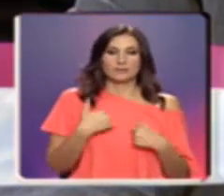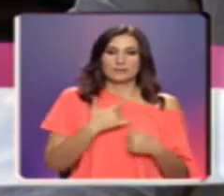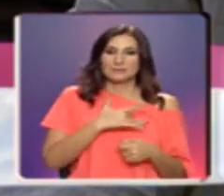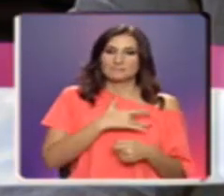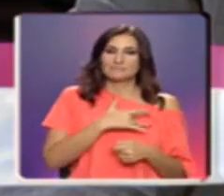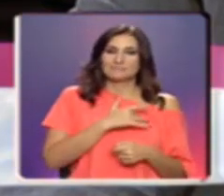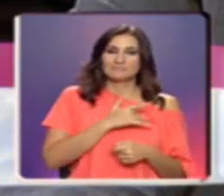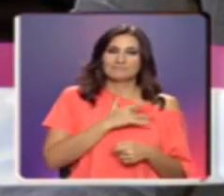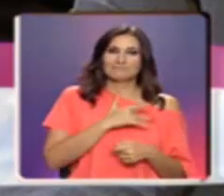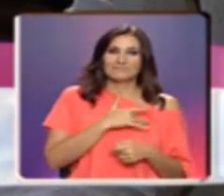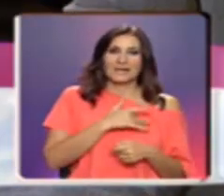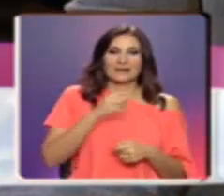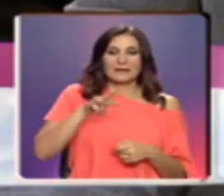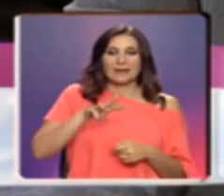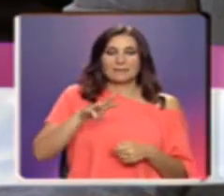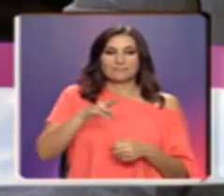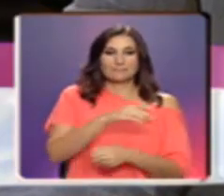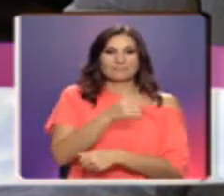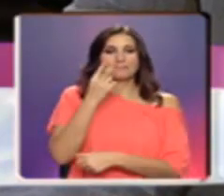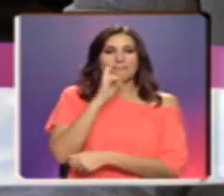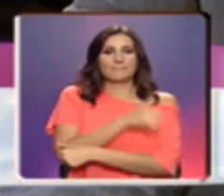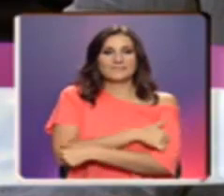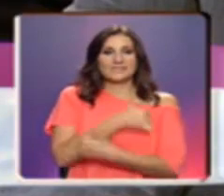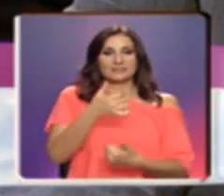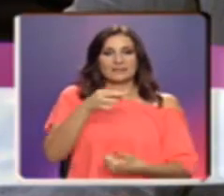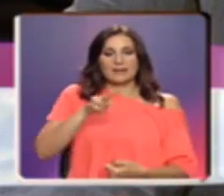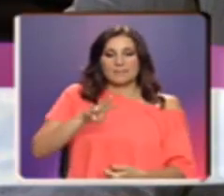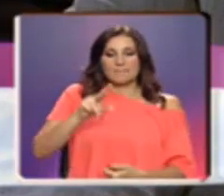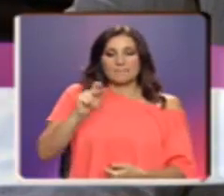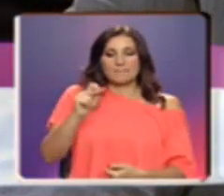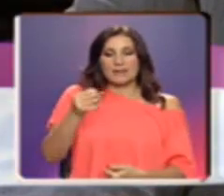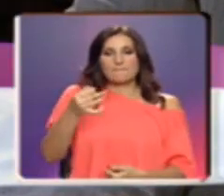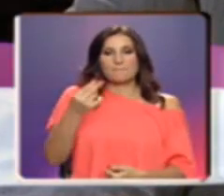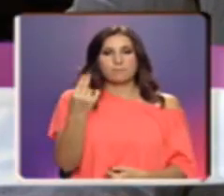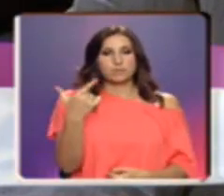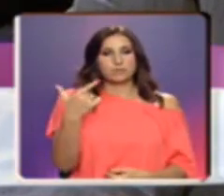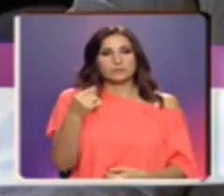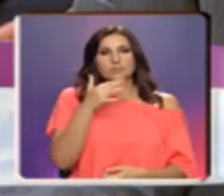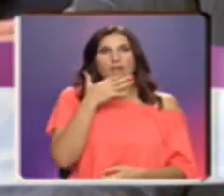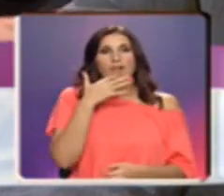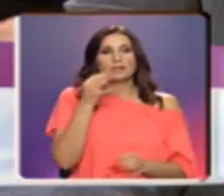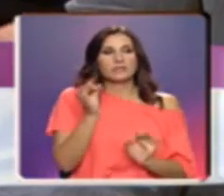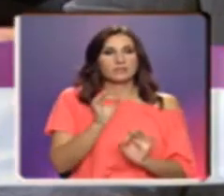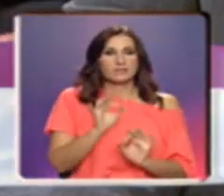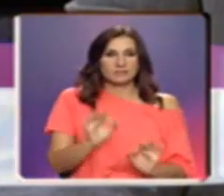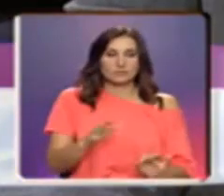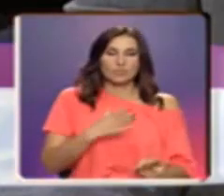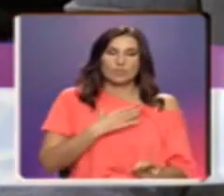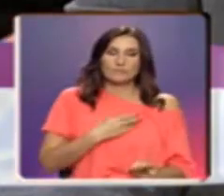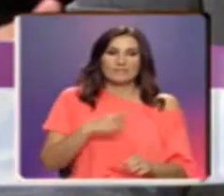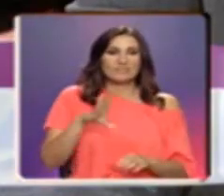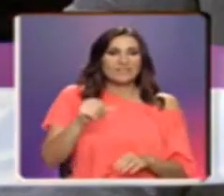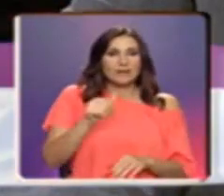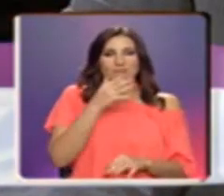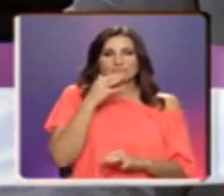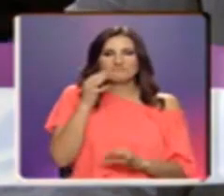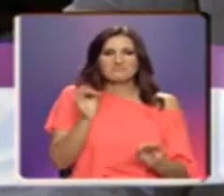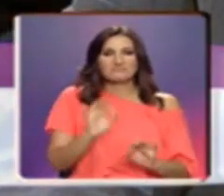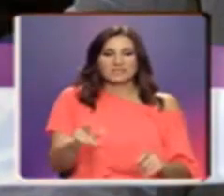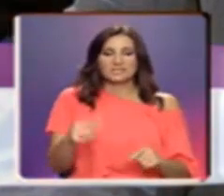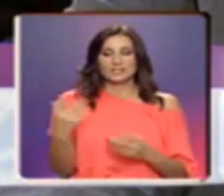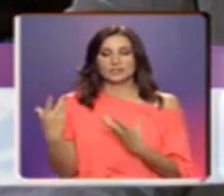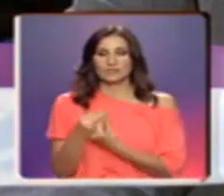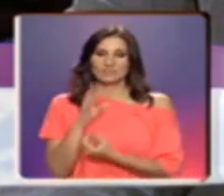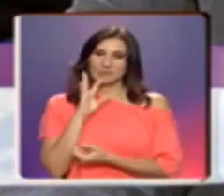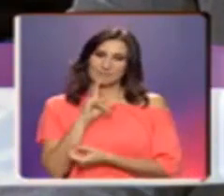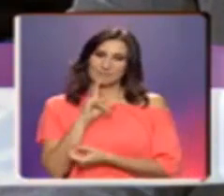apaixonado por Maputo. Acho que é uma terra magnífica, é lindíssima. E depois poder fazê-lo com a minha